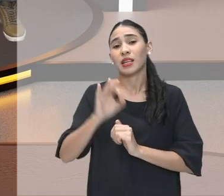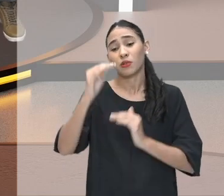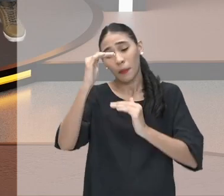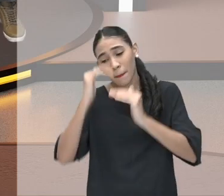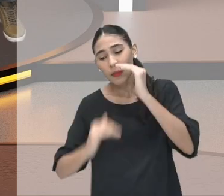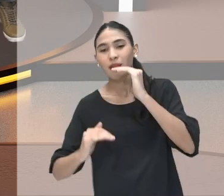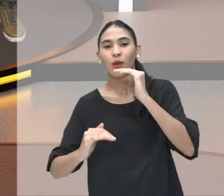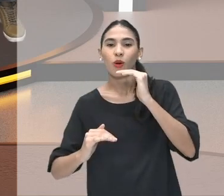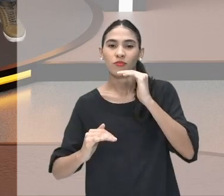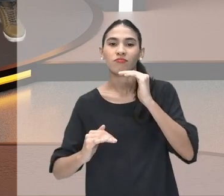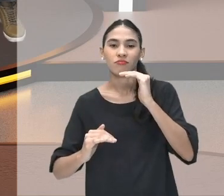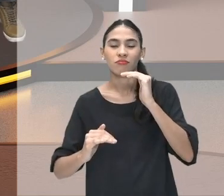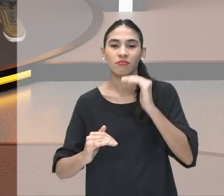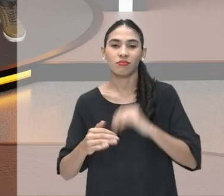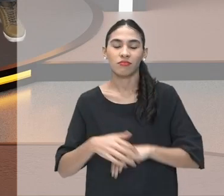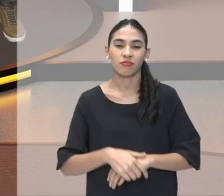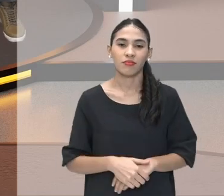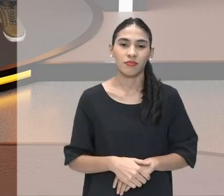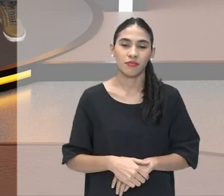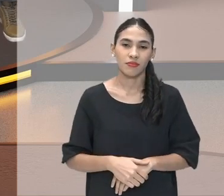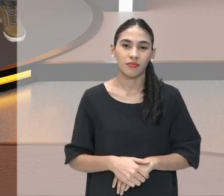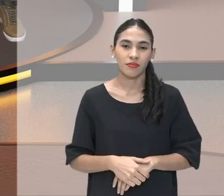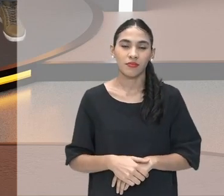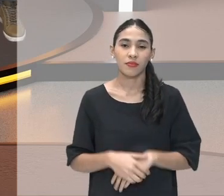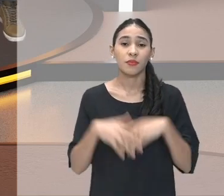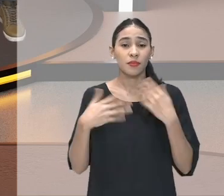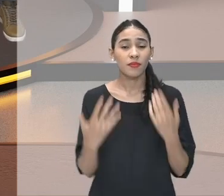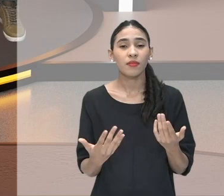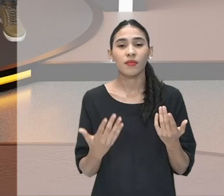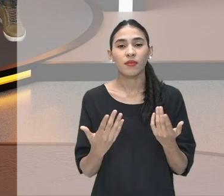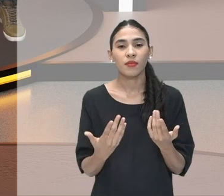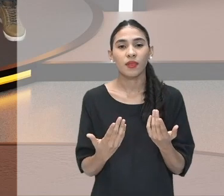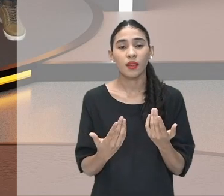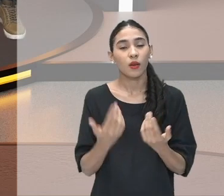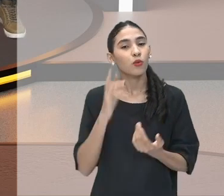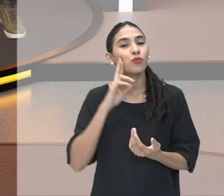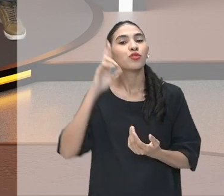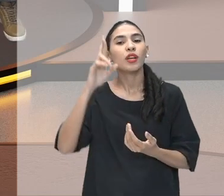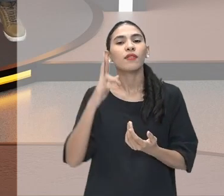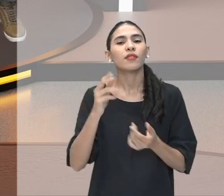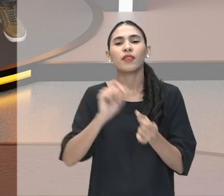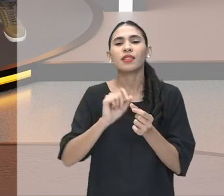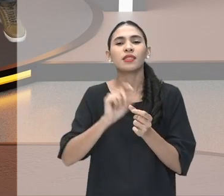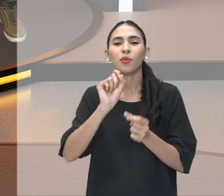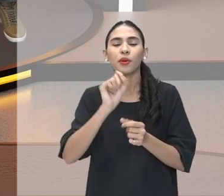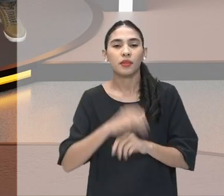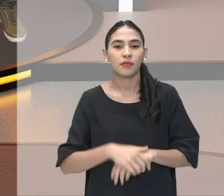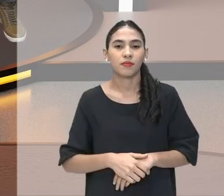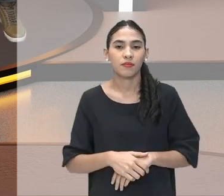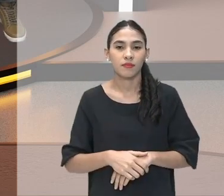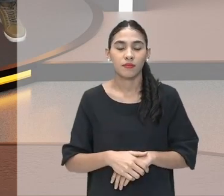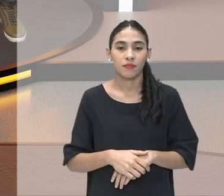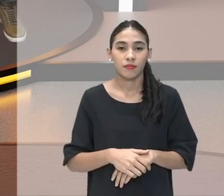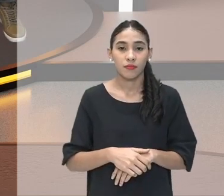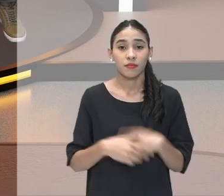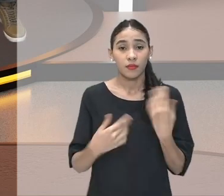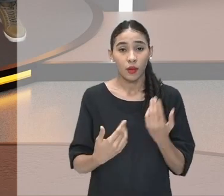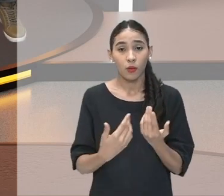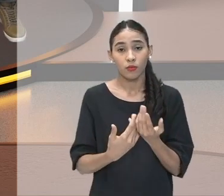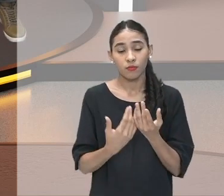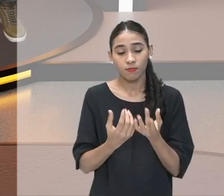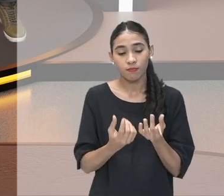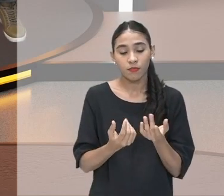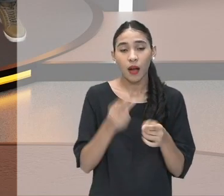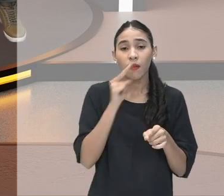que o dos homens adultos. O que fazia então o empregador, né? Ele, ao invés de empregar o homem, o